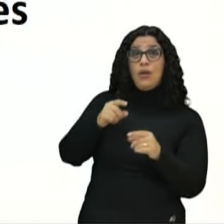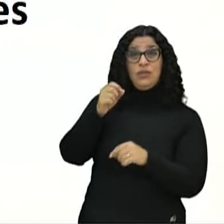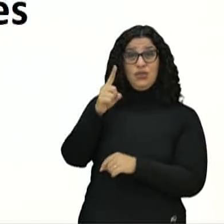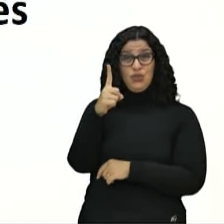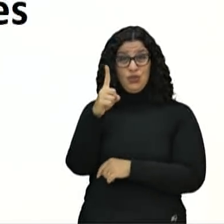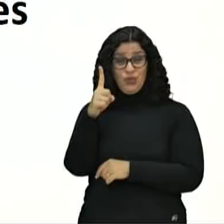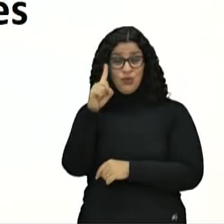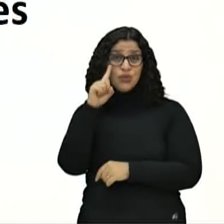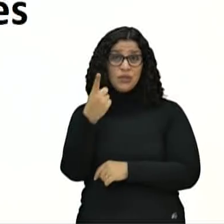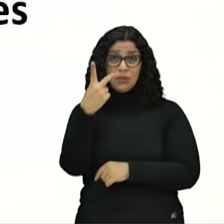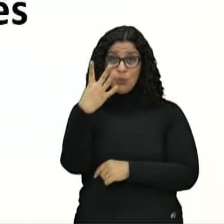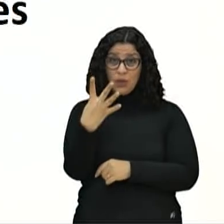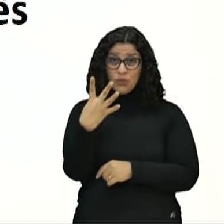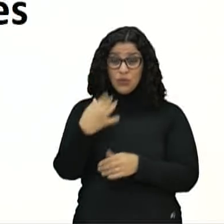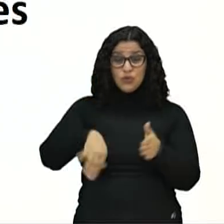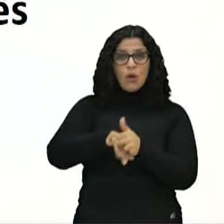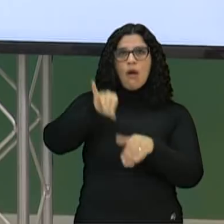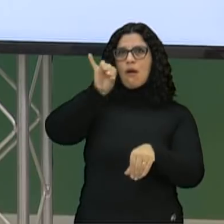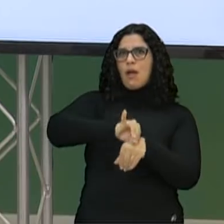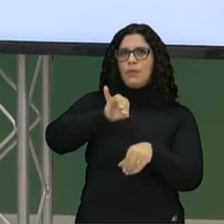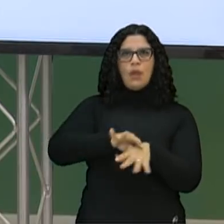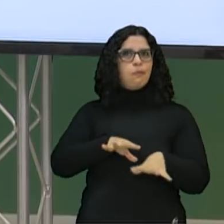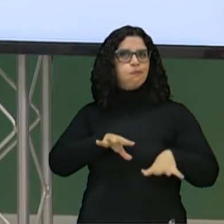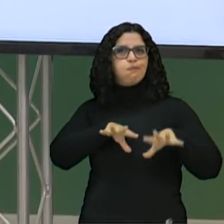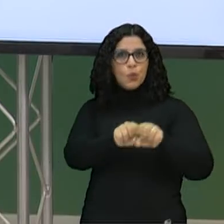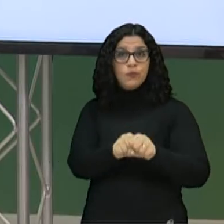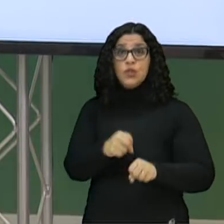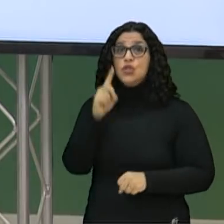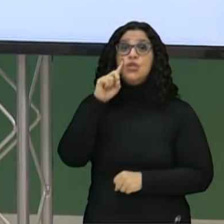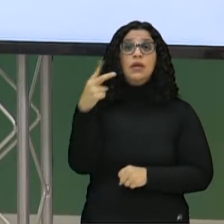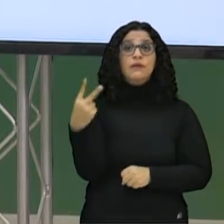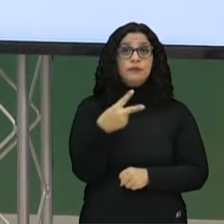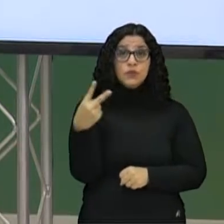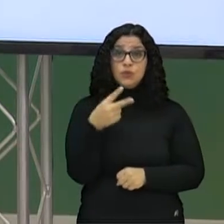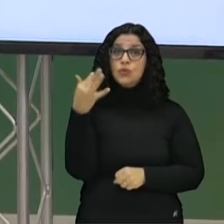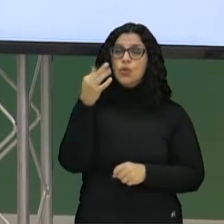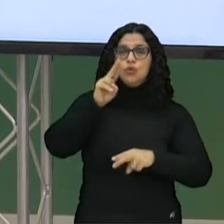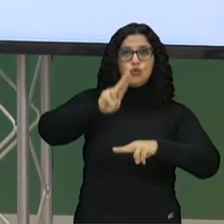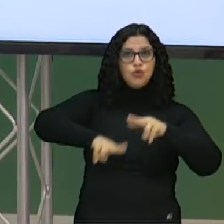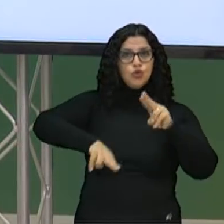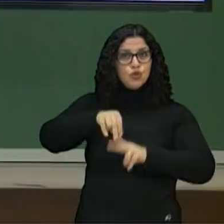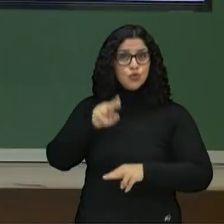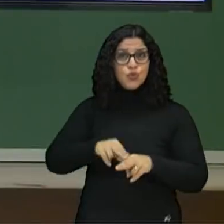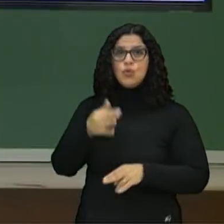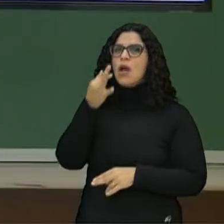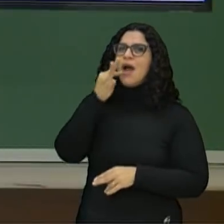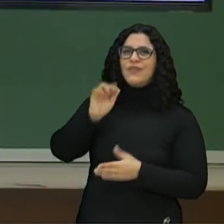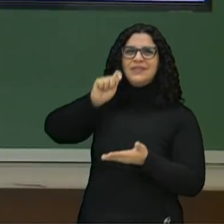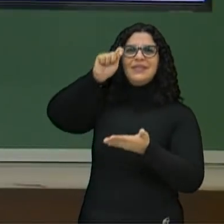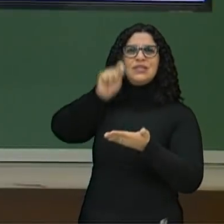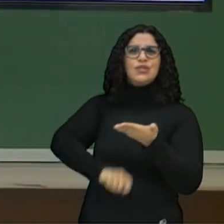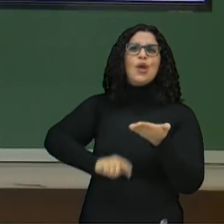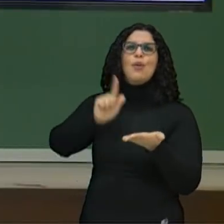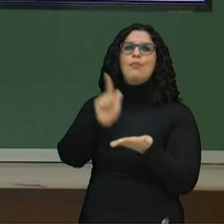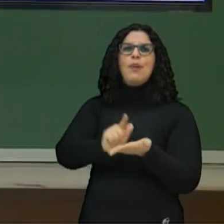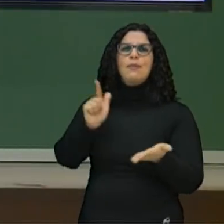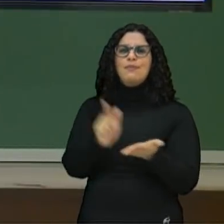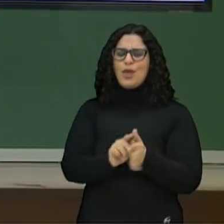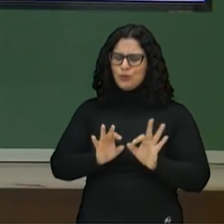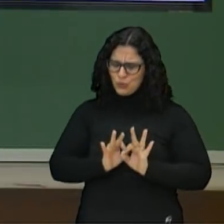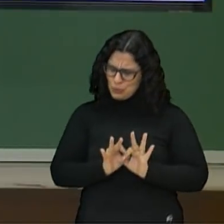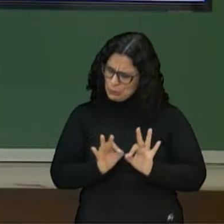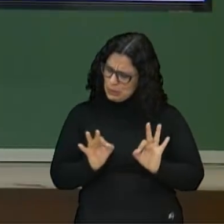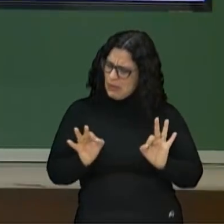Paris já estava tomada. E no dia 22 de junho, a França assinou uma rendição considerada